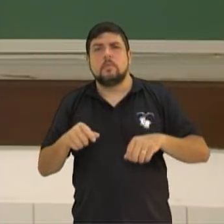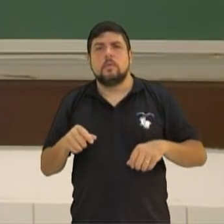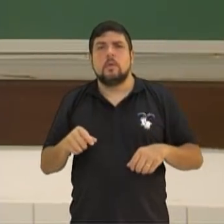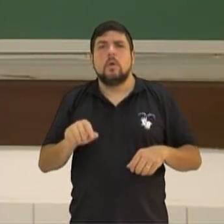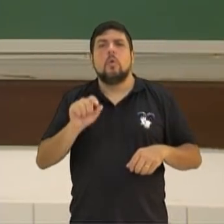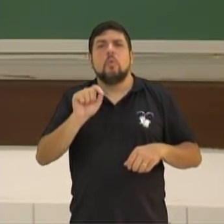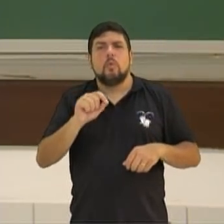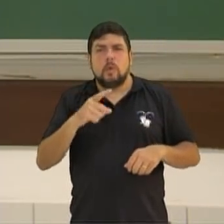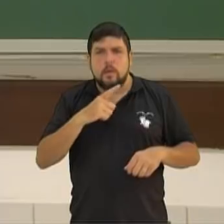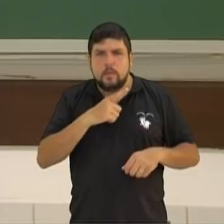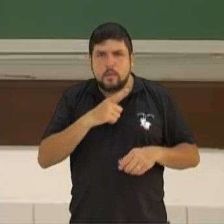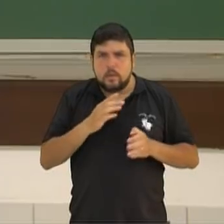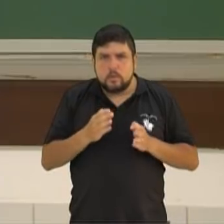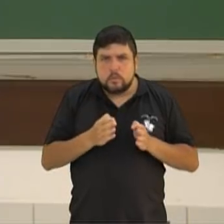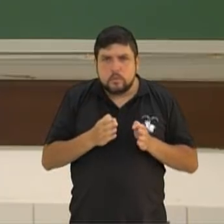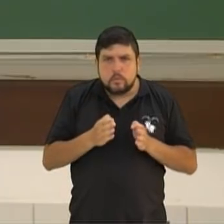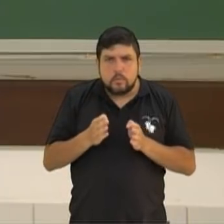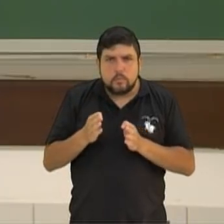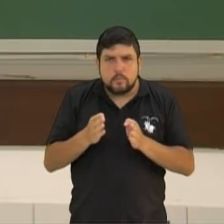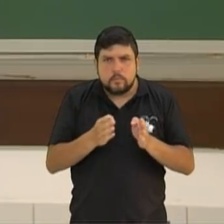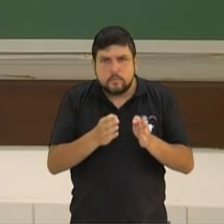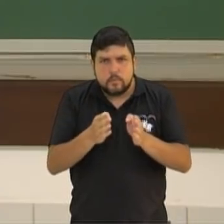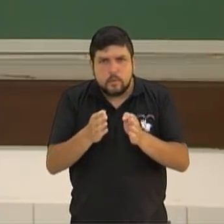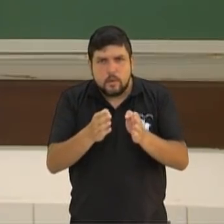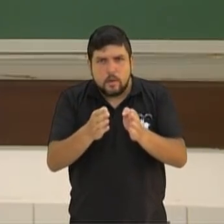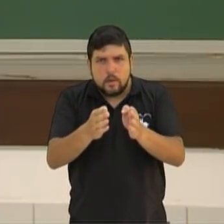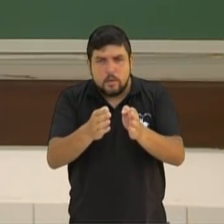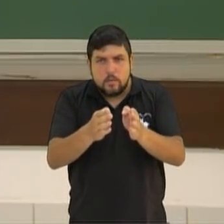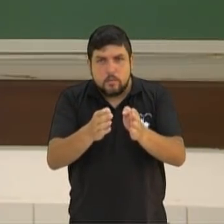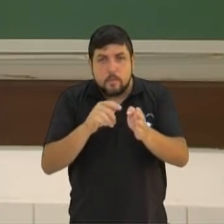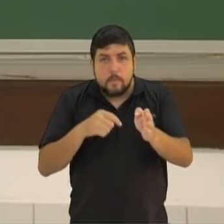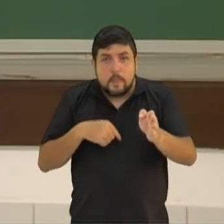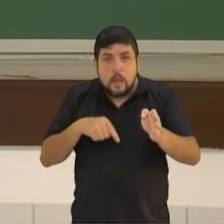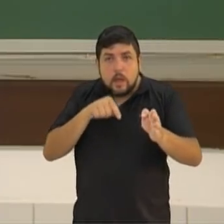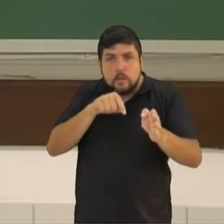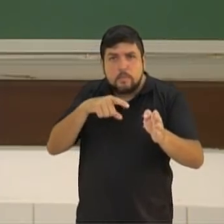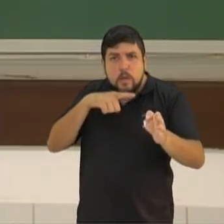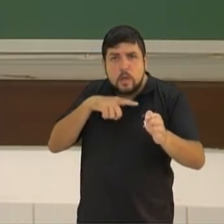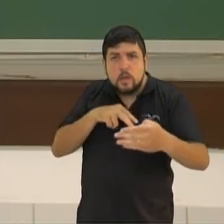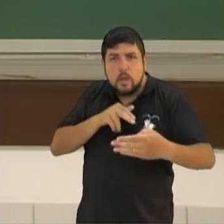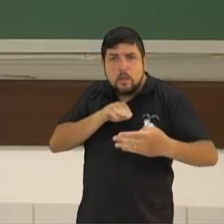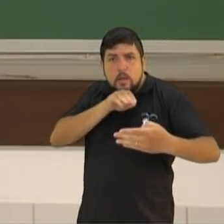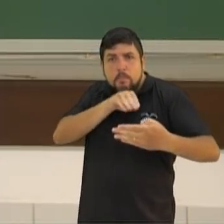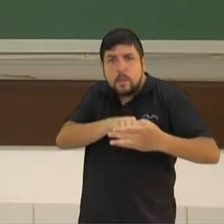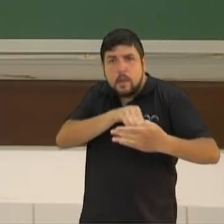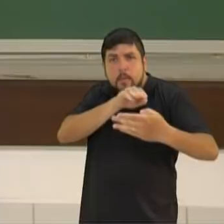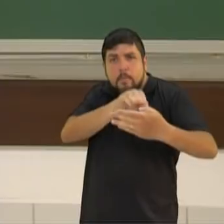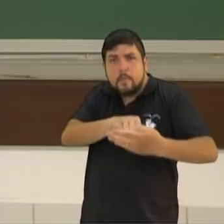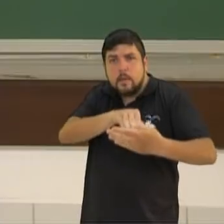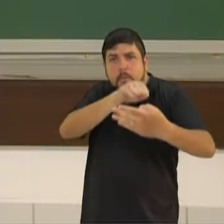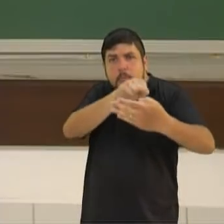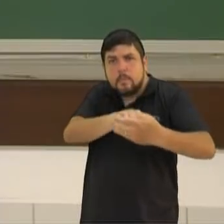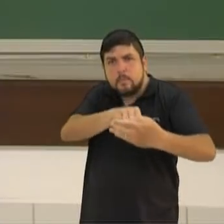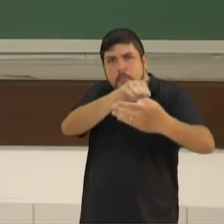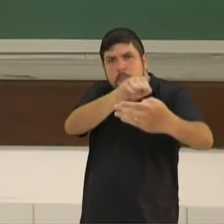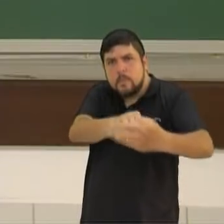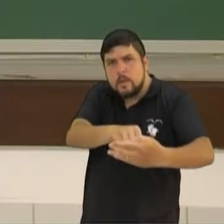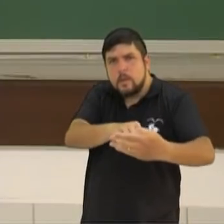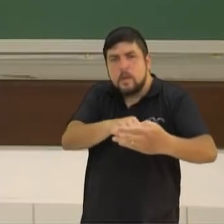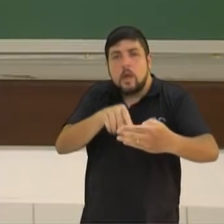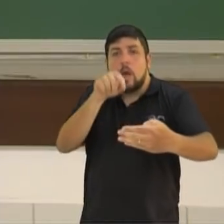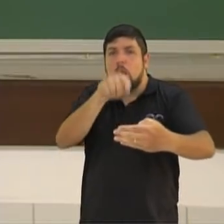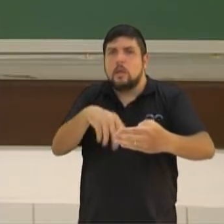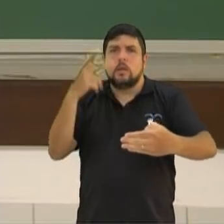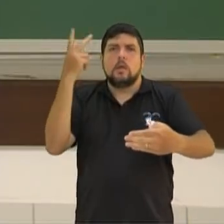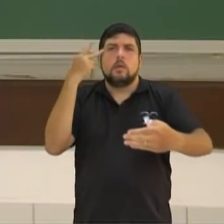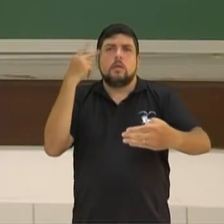Cumprir uma trilha de bicicleta, vencendo ao longo dessa trilha os obstáculos